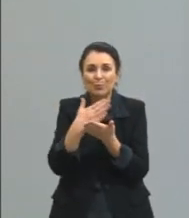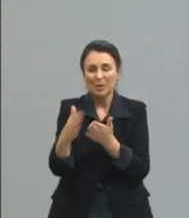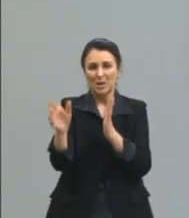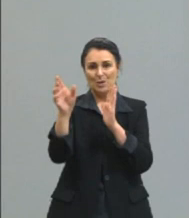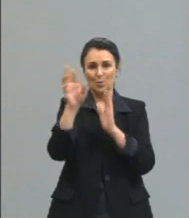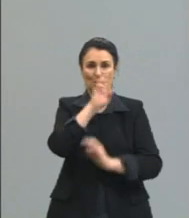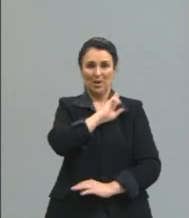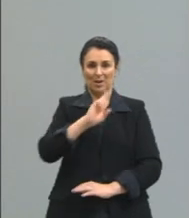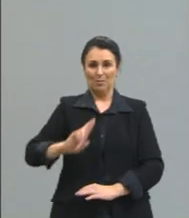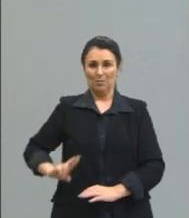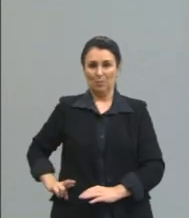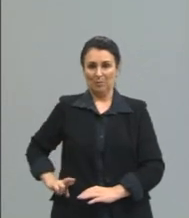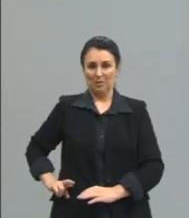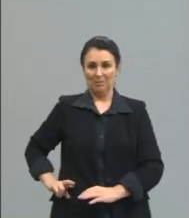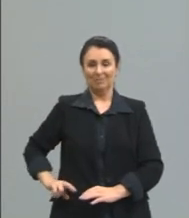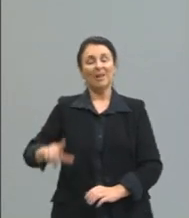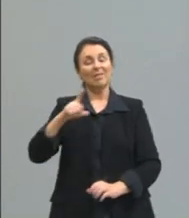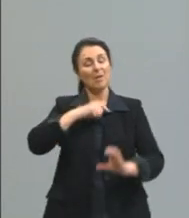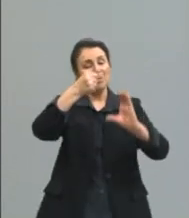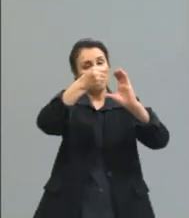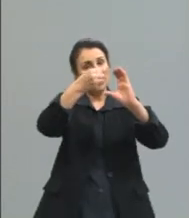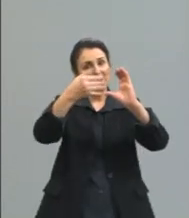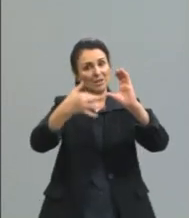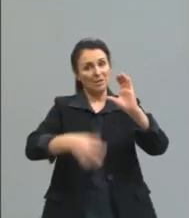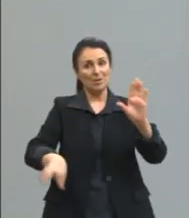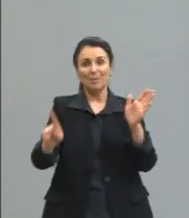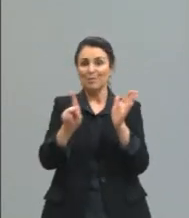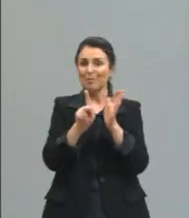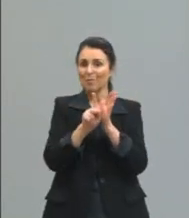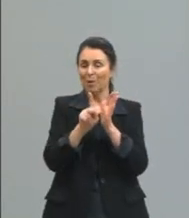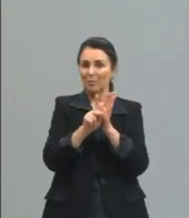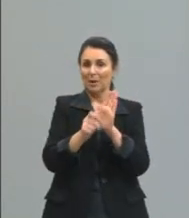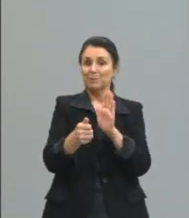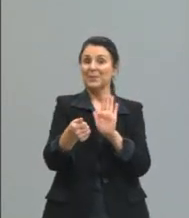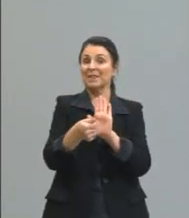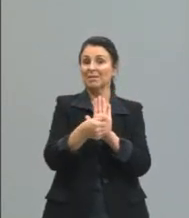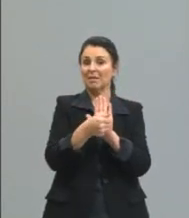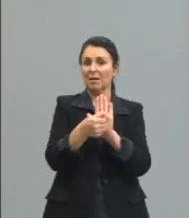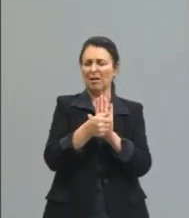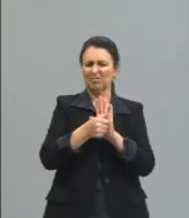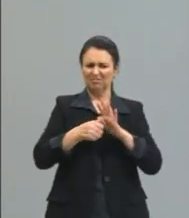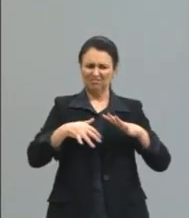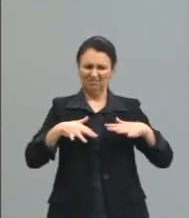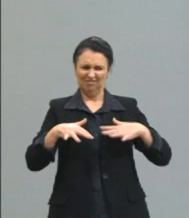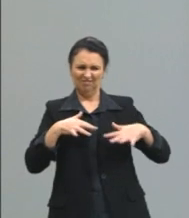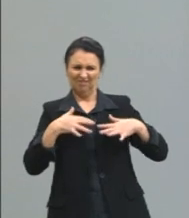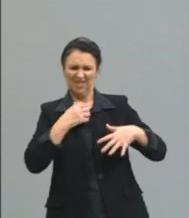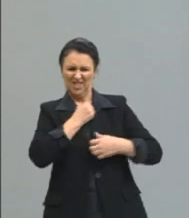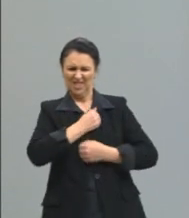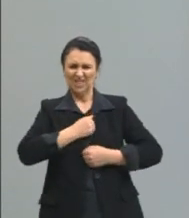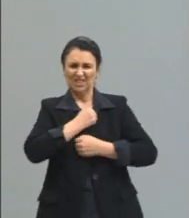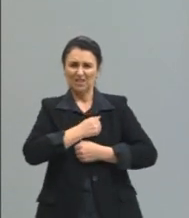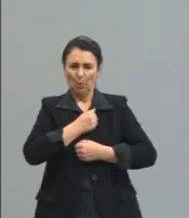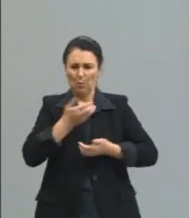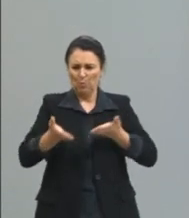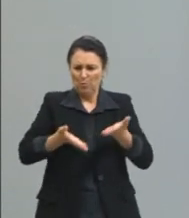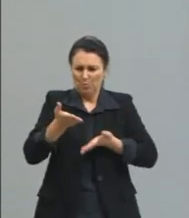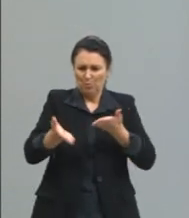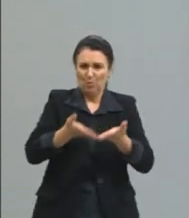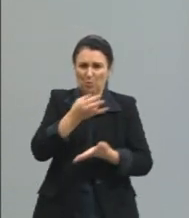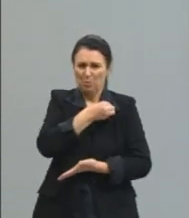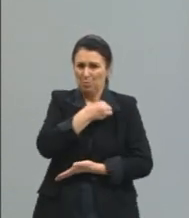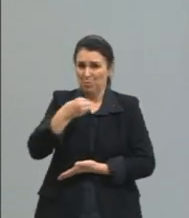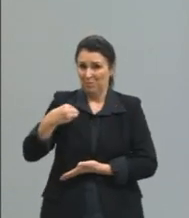caracterizou-se por ser uma, opção A, agitação incentivada pelos médicos.